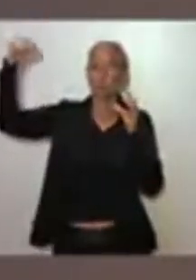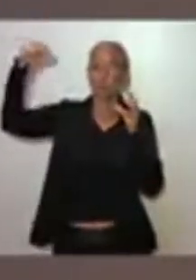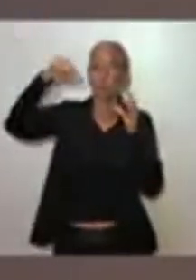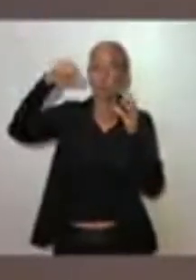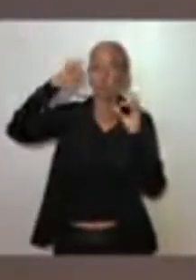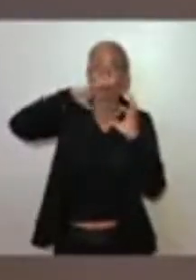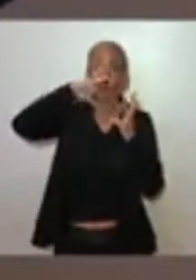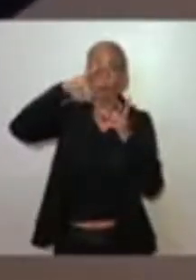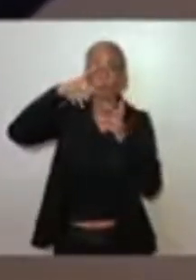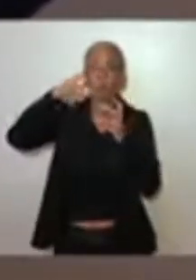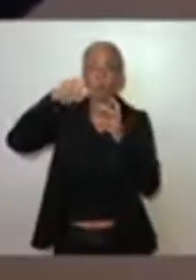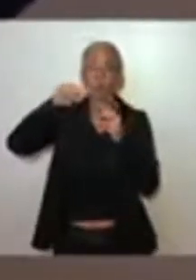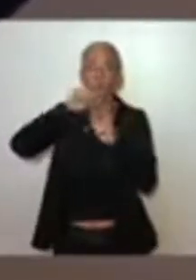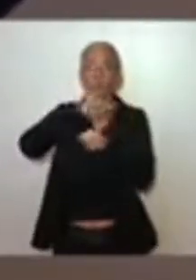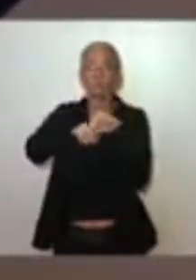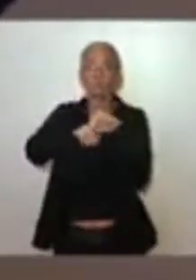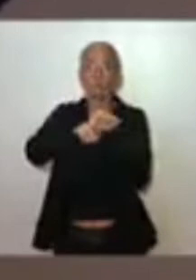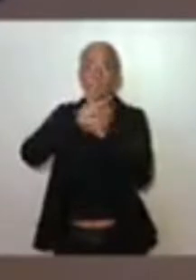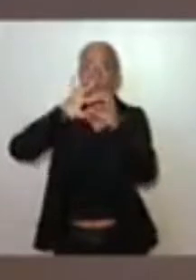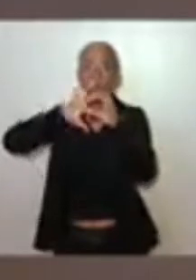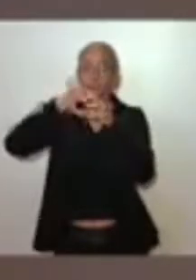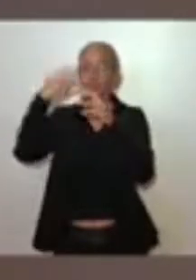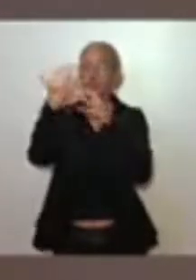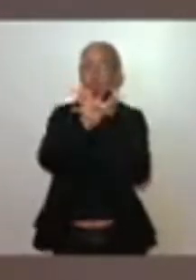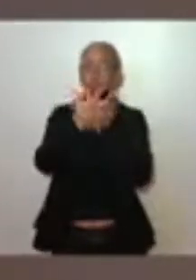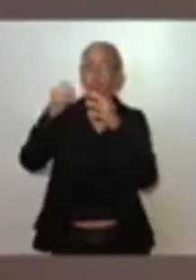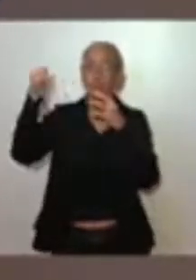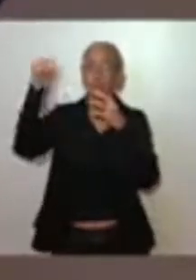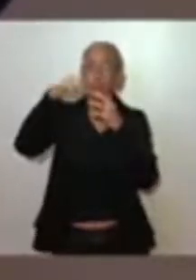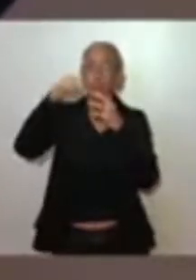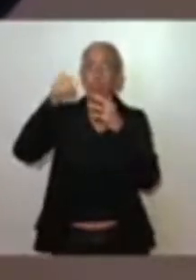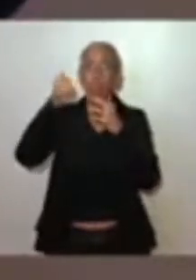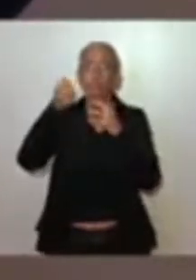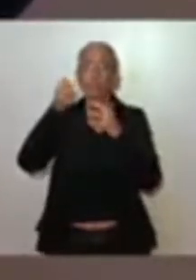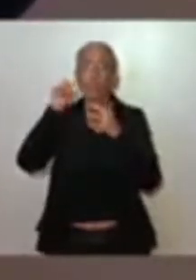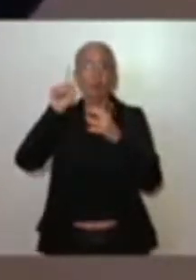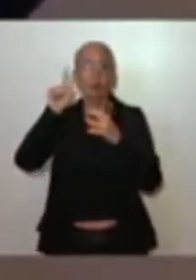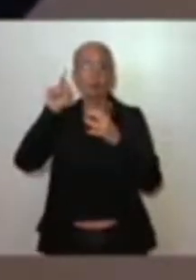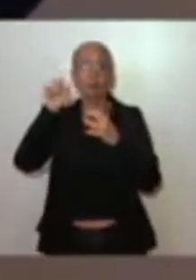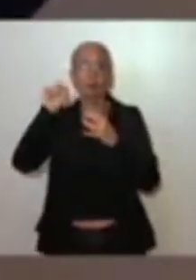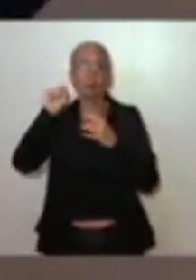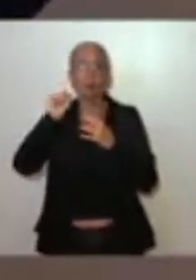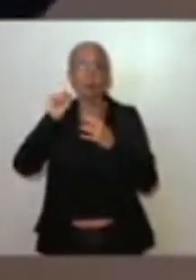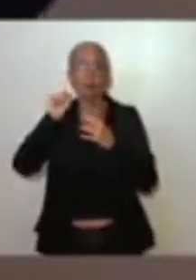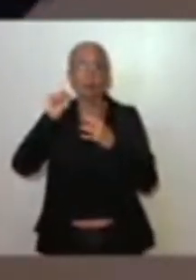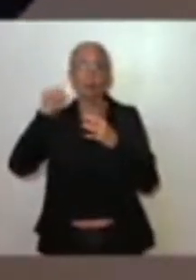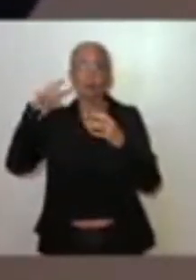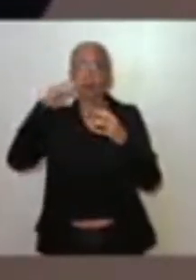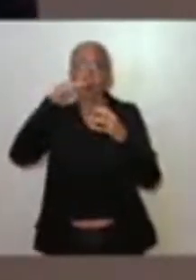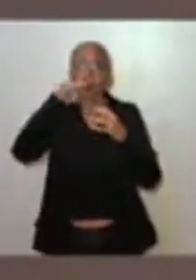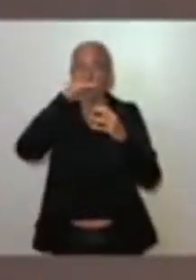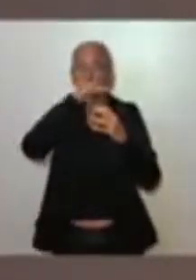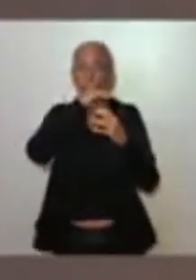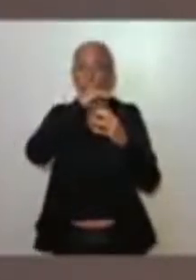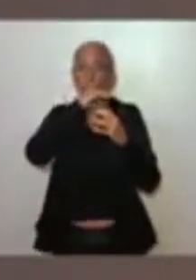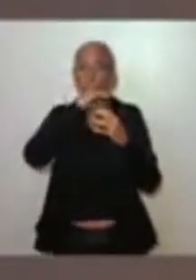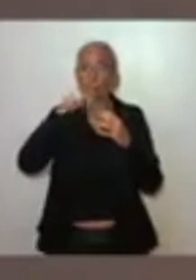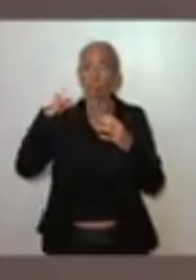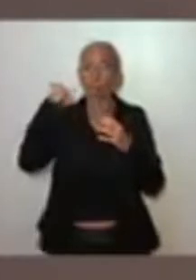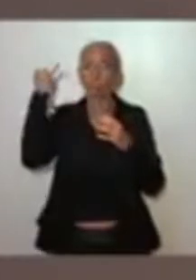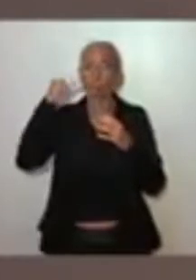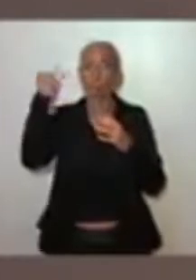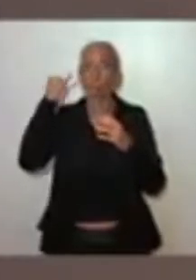sol fica retido na atmosfera por gases chamados gases de efeito estufa dos quais o mais